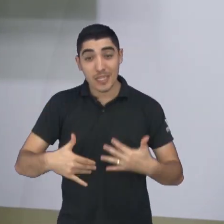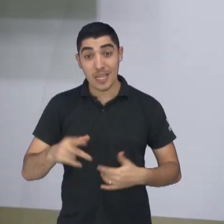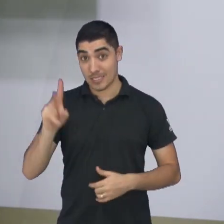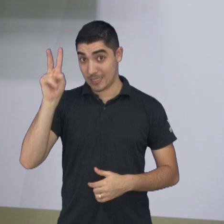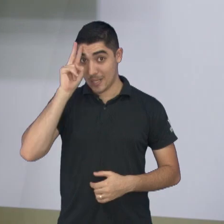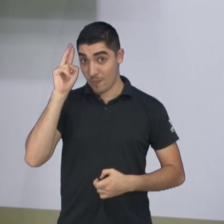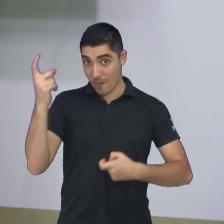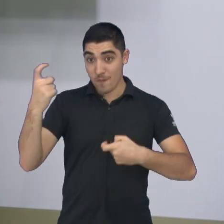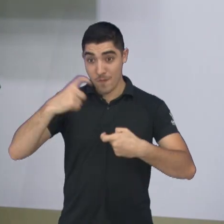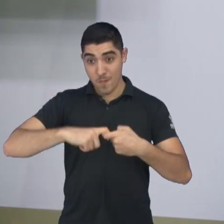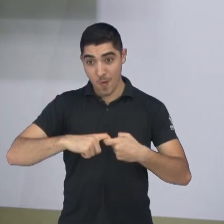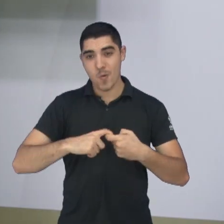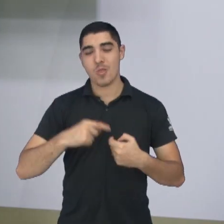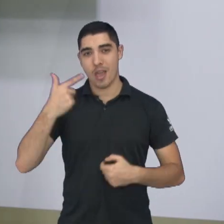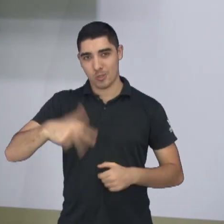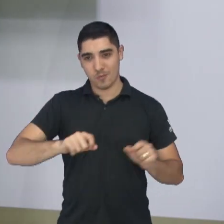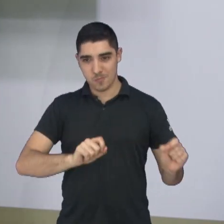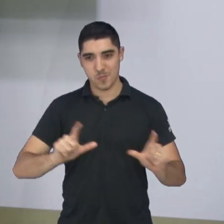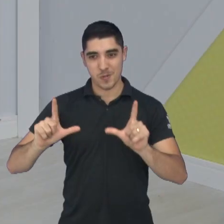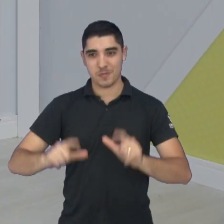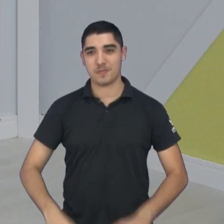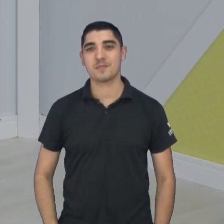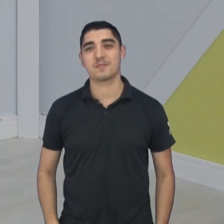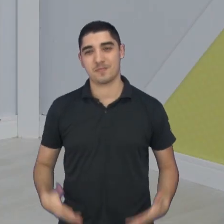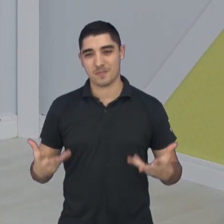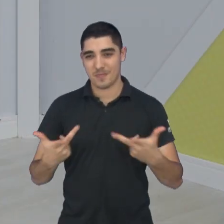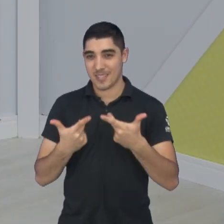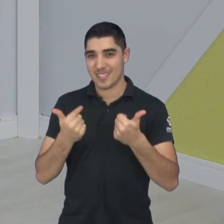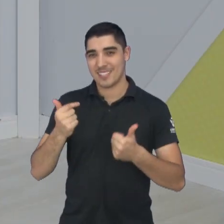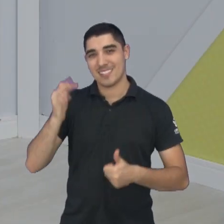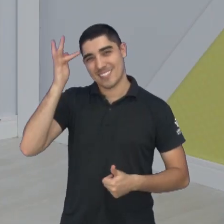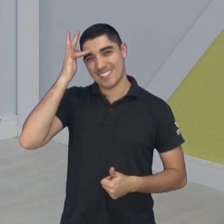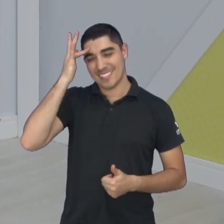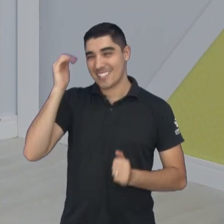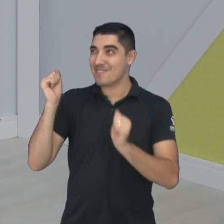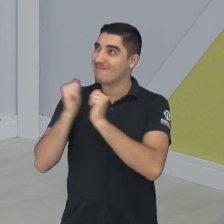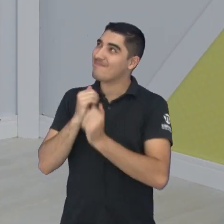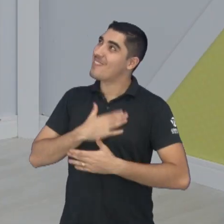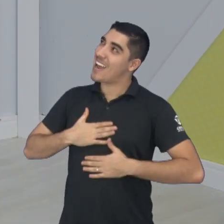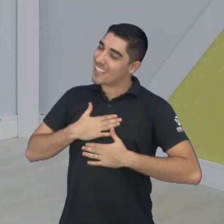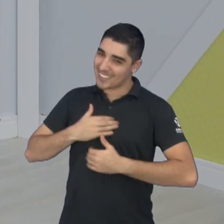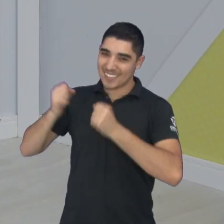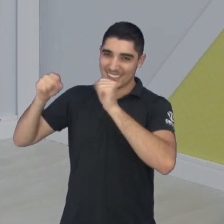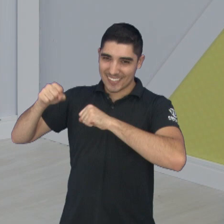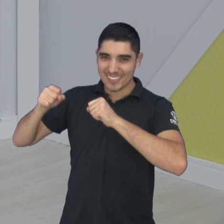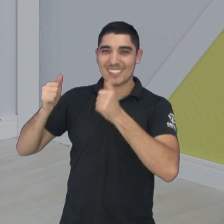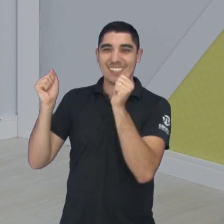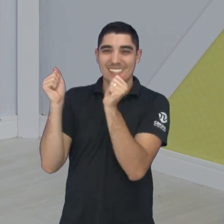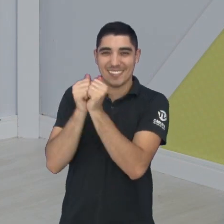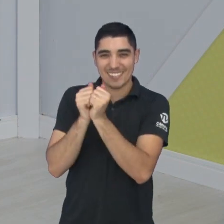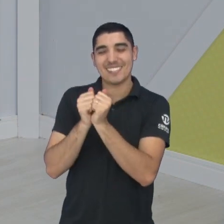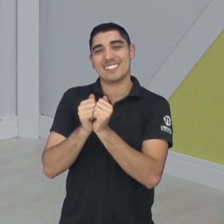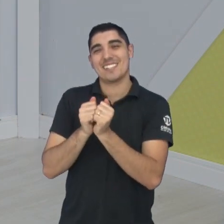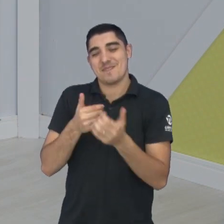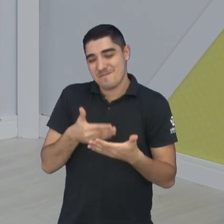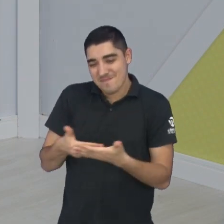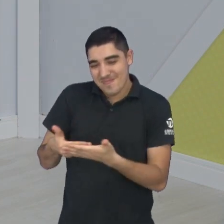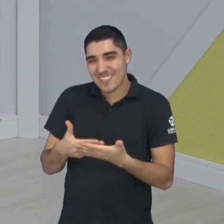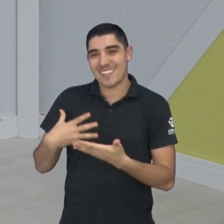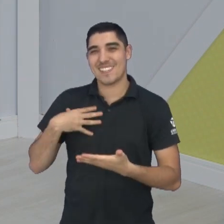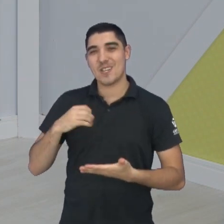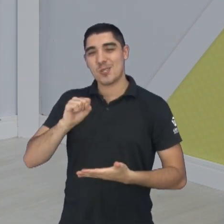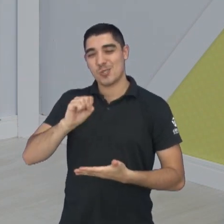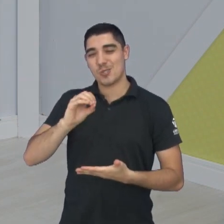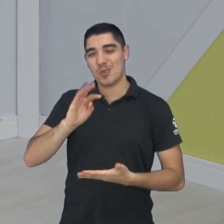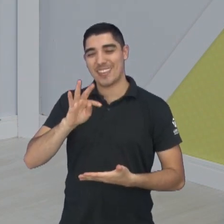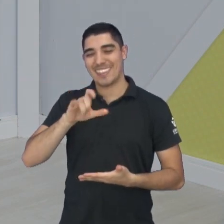Segunda-feira estaremos de volta com mais um Hora do Esporte. Maravilha. Luizão, sempre um prazer tê-lo aqui no nosso Hora do Esporte. O Luizão, papai do Soteudo Júnior, nosso